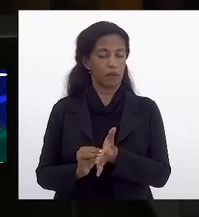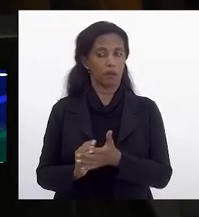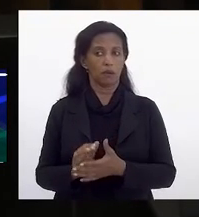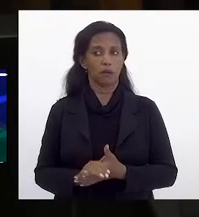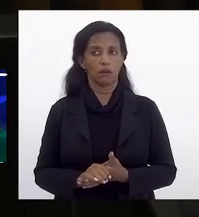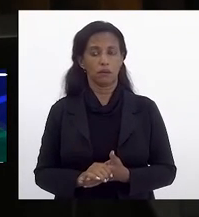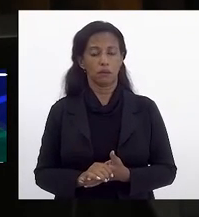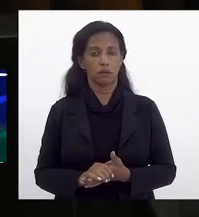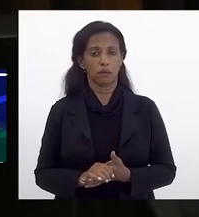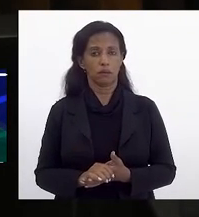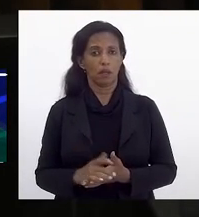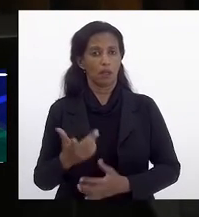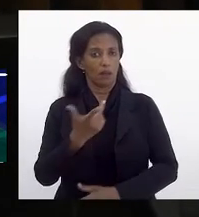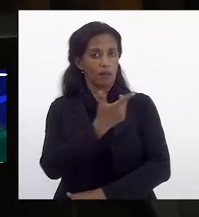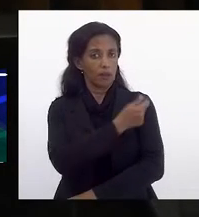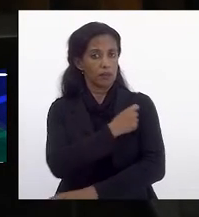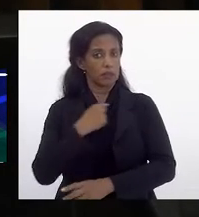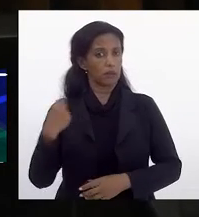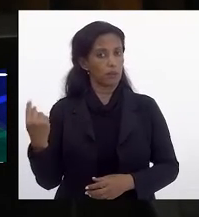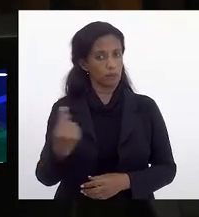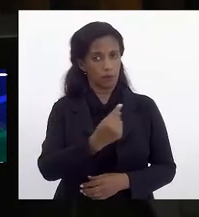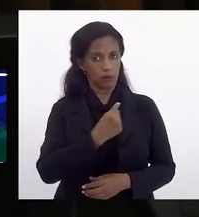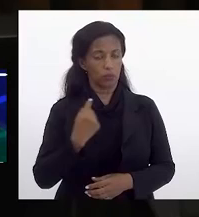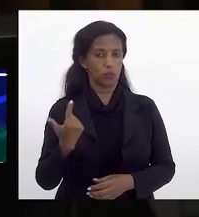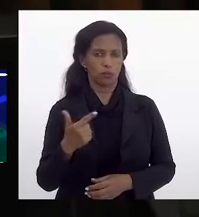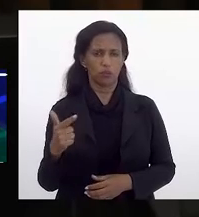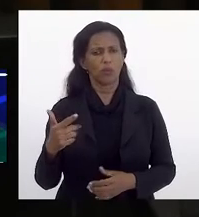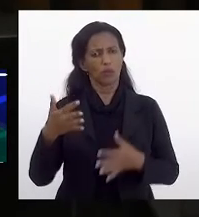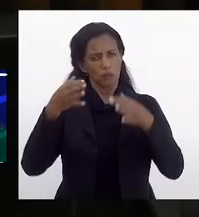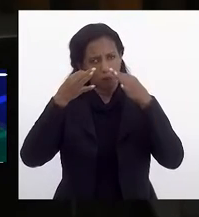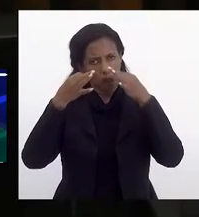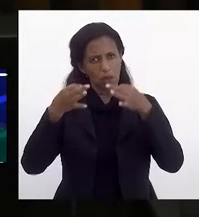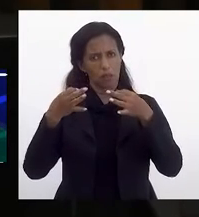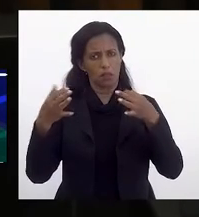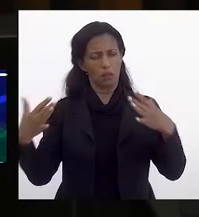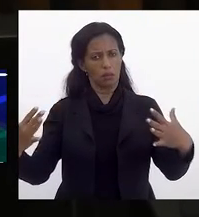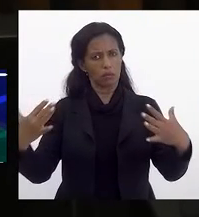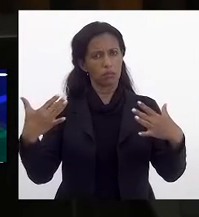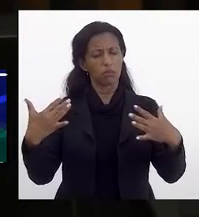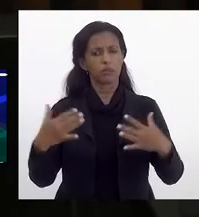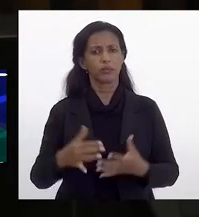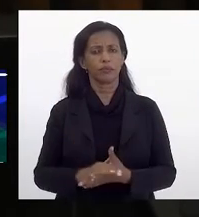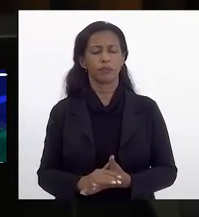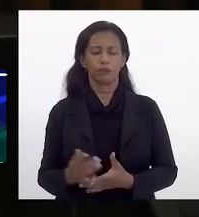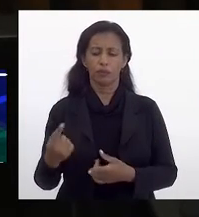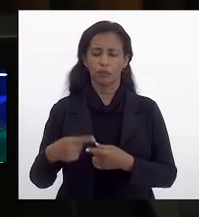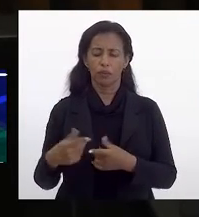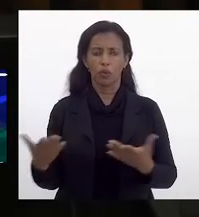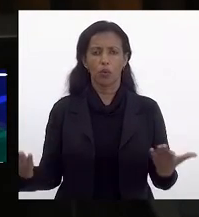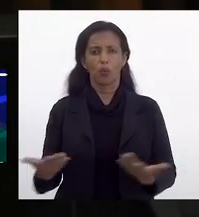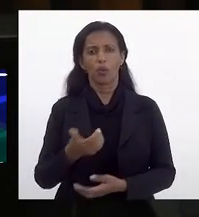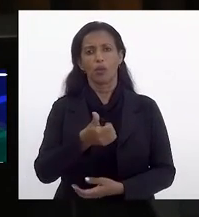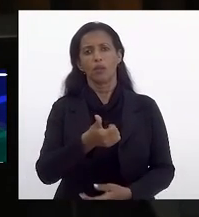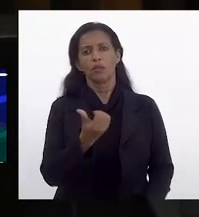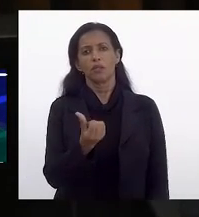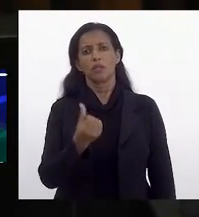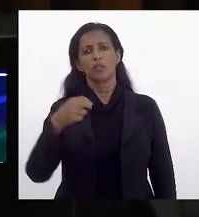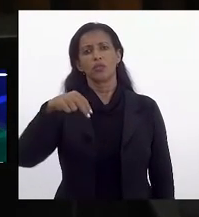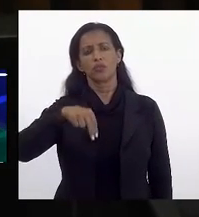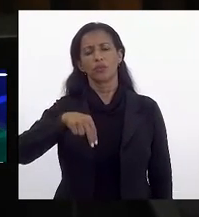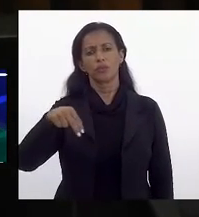ciclo de vacinação. Então, eu queria chamar a atenção, porque hoje, 16 de